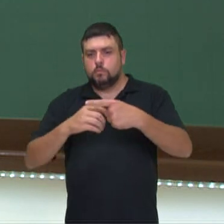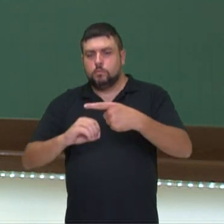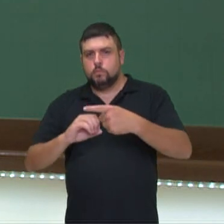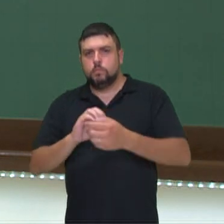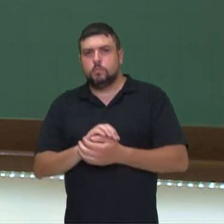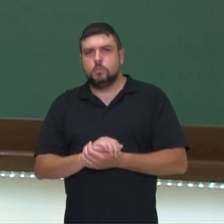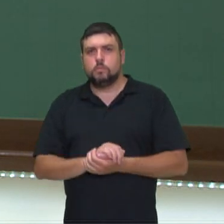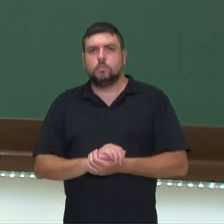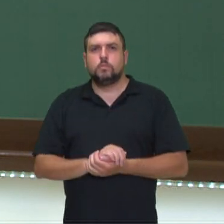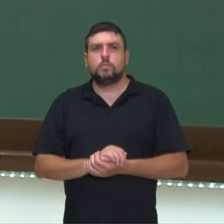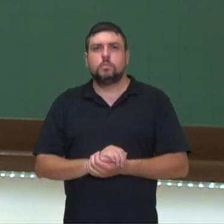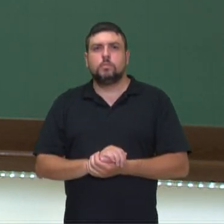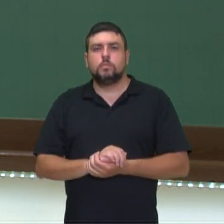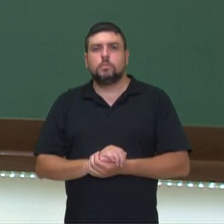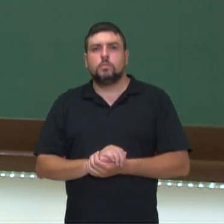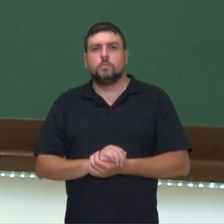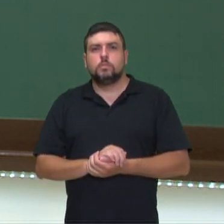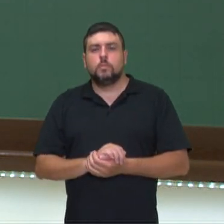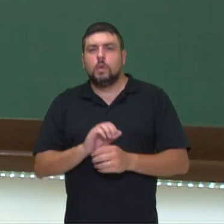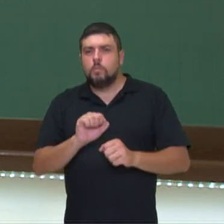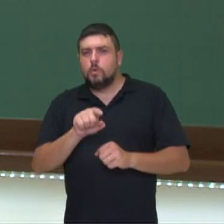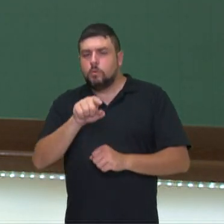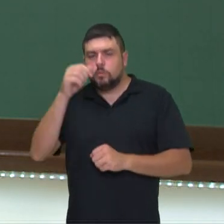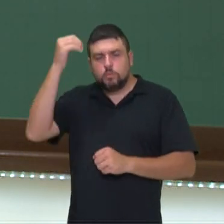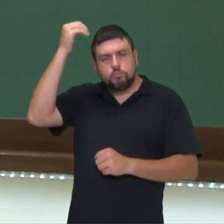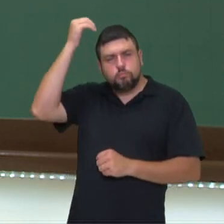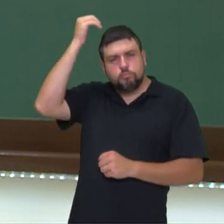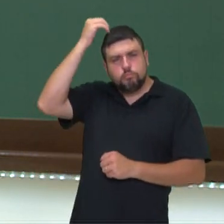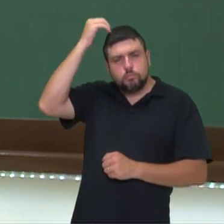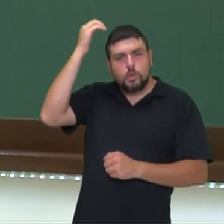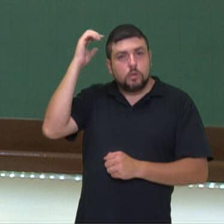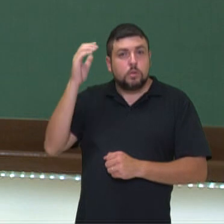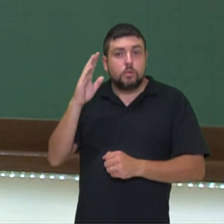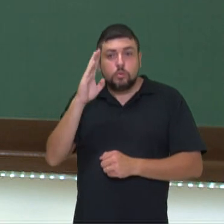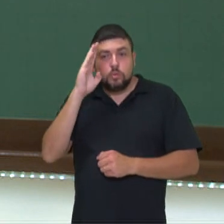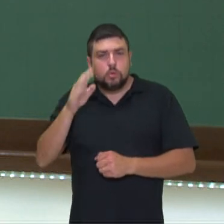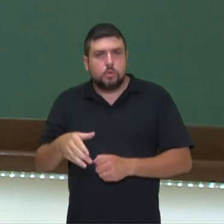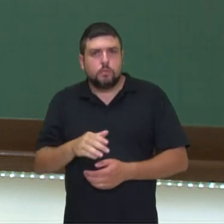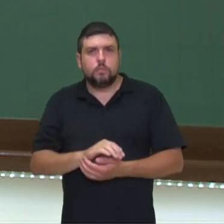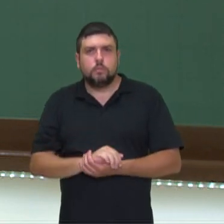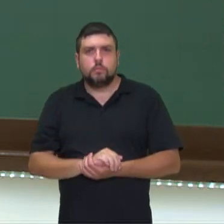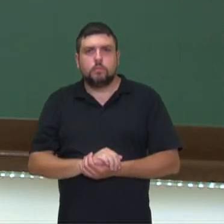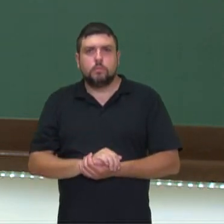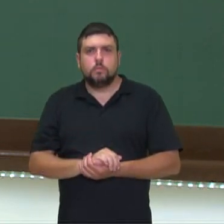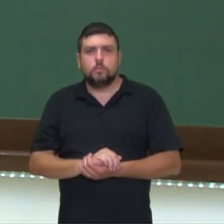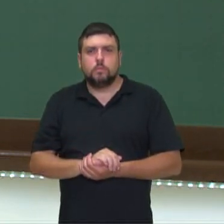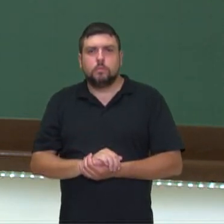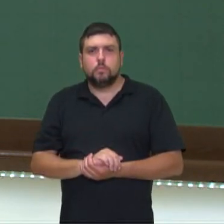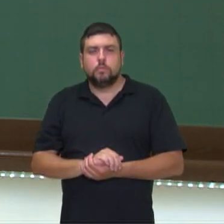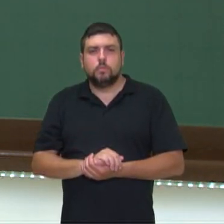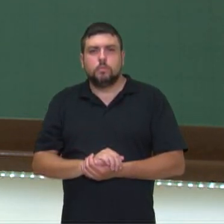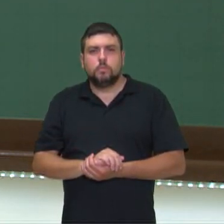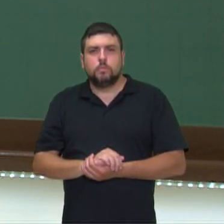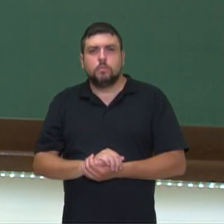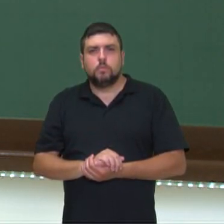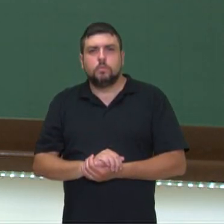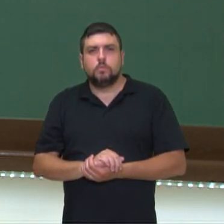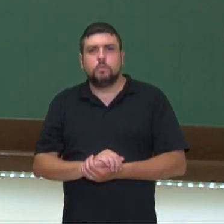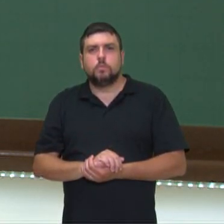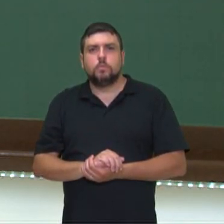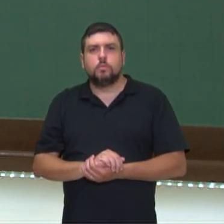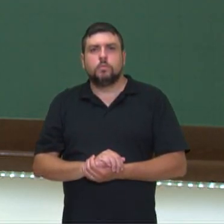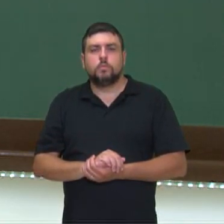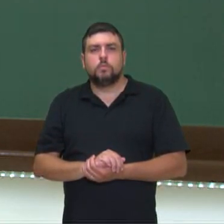essas continhas embaixo da fração, você pode fazer de cabeça direto. O que acontece aqui é o que eu estou escrevendo para você não se perder enquanto eu estou falando. Então,